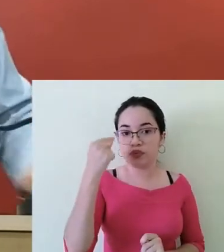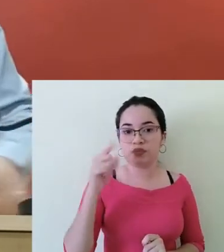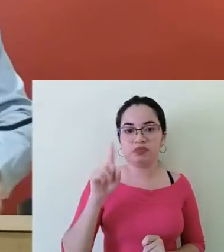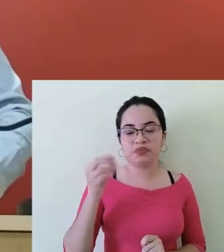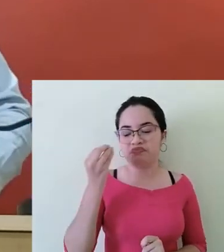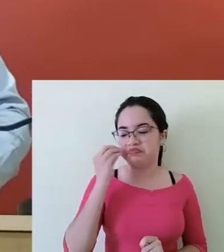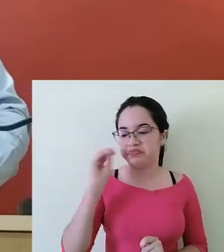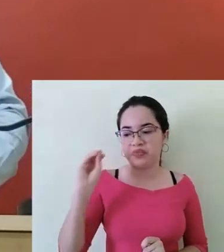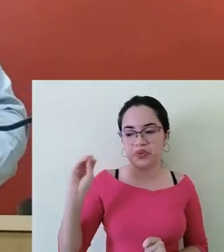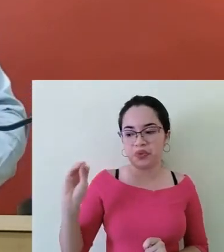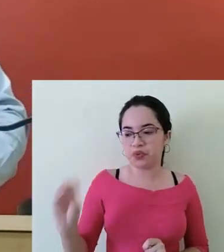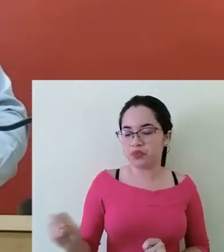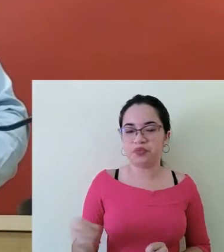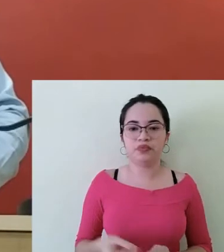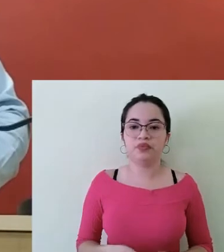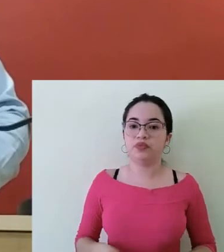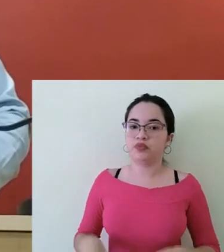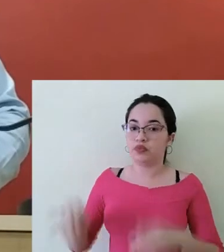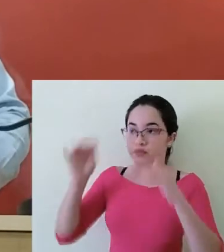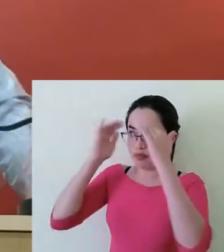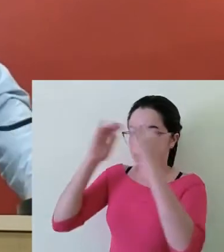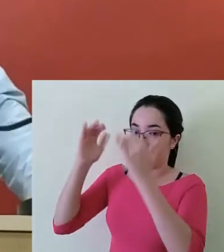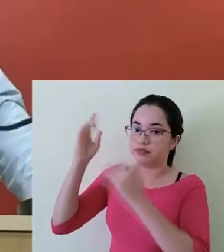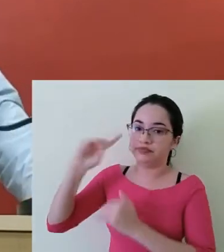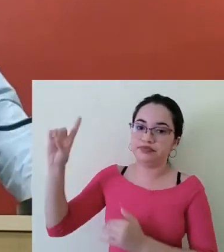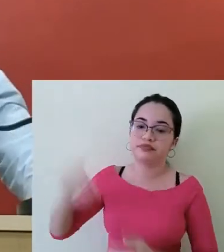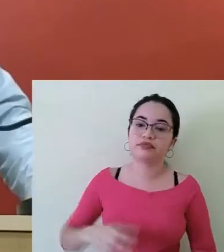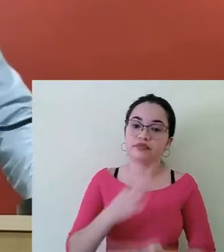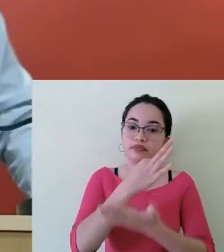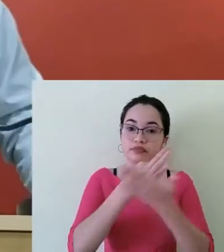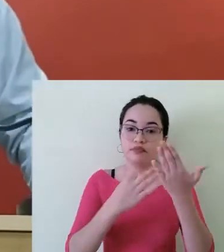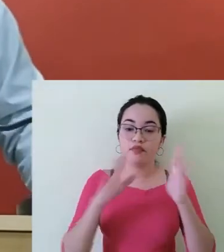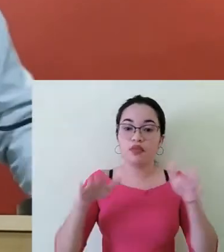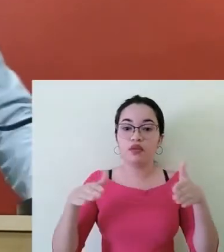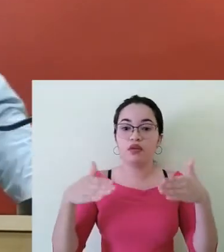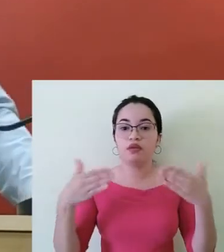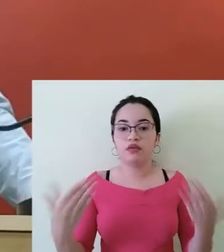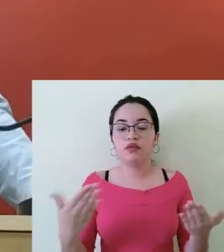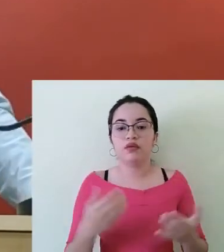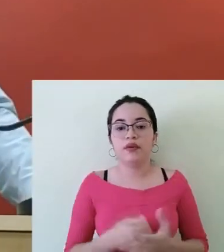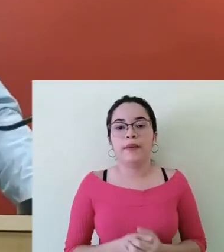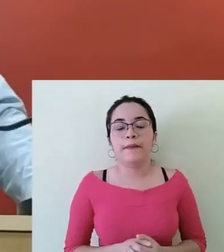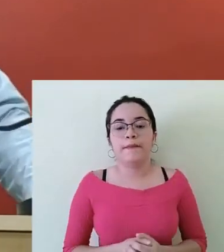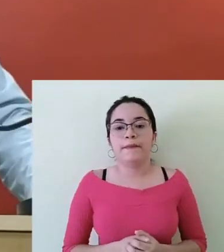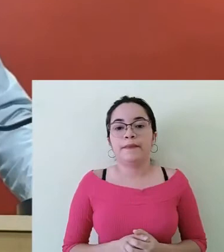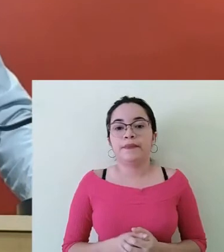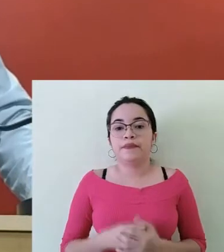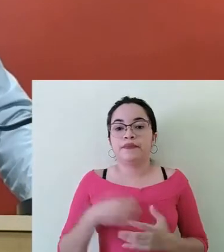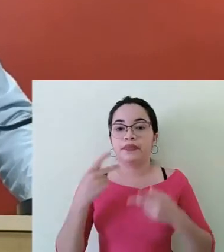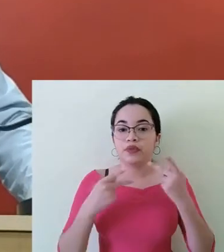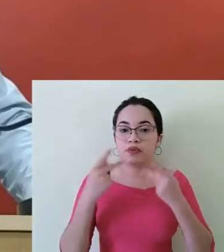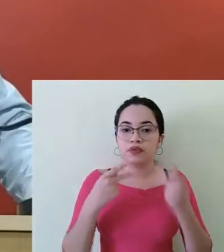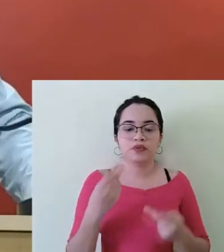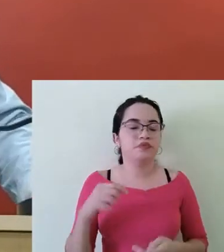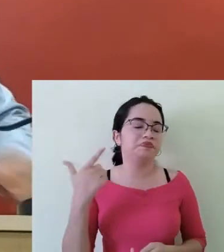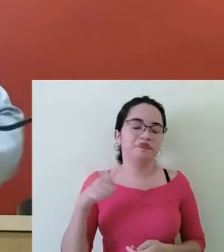é inútil temer a Deus. Esse texto, então, ele nos fala